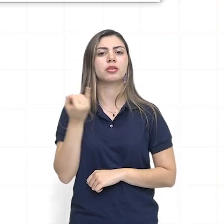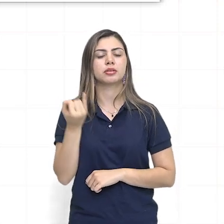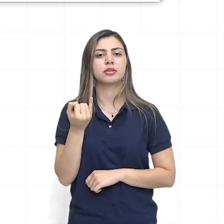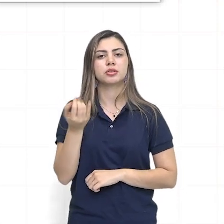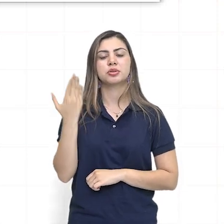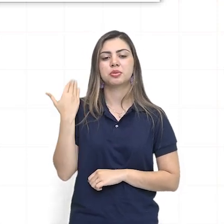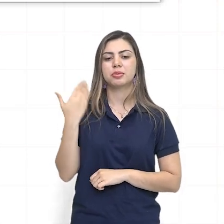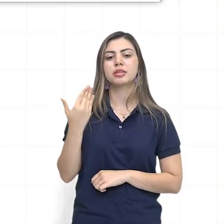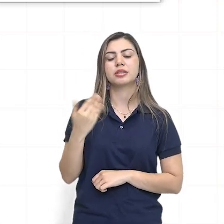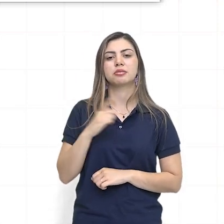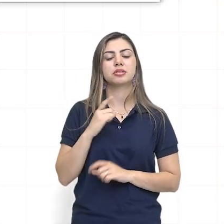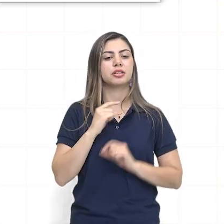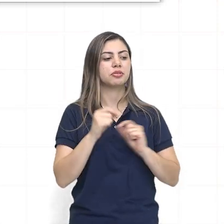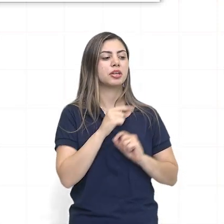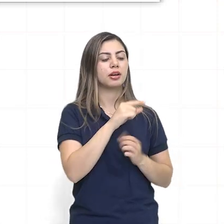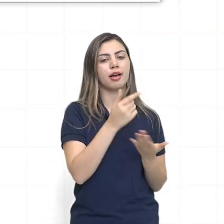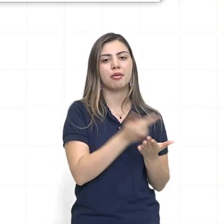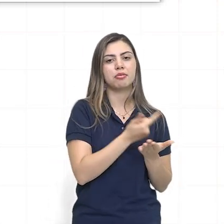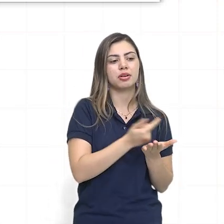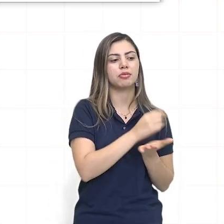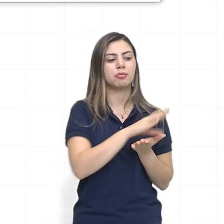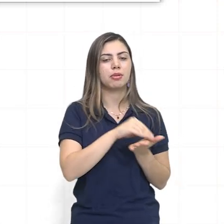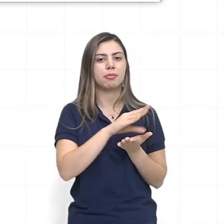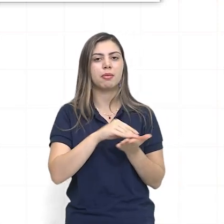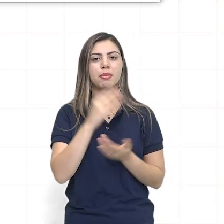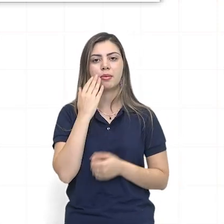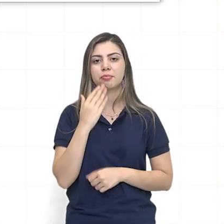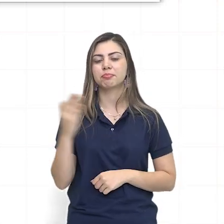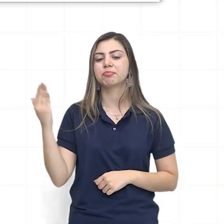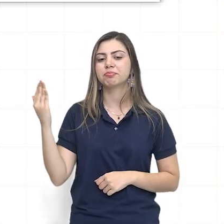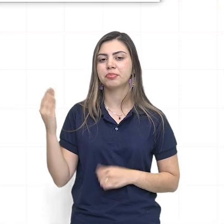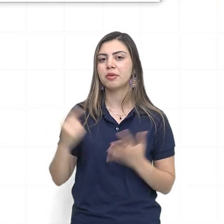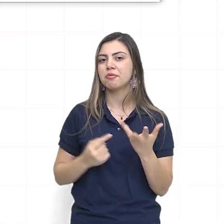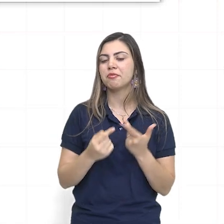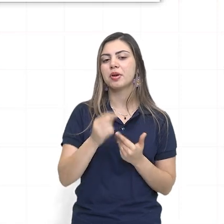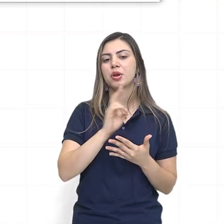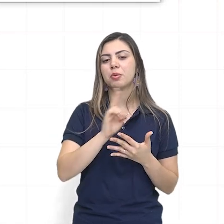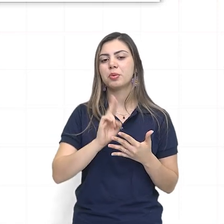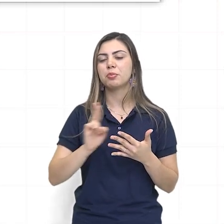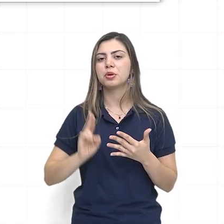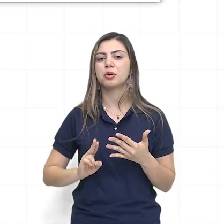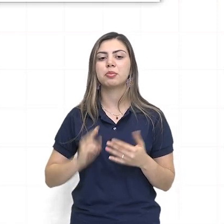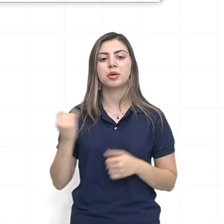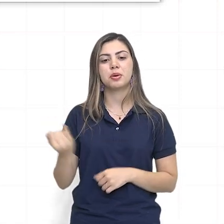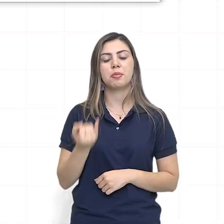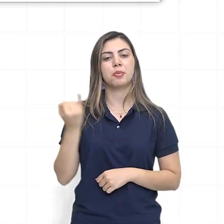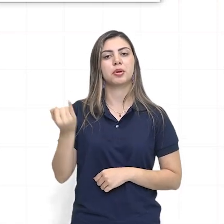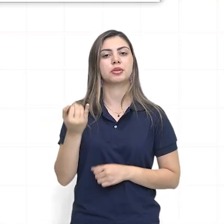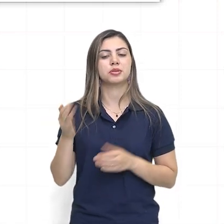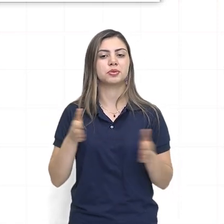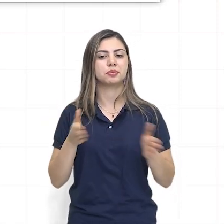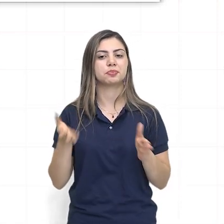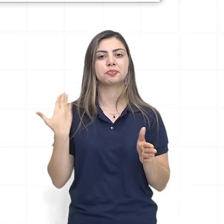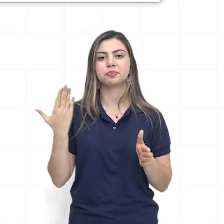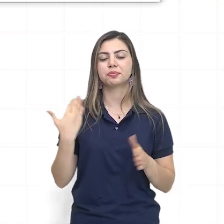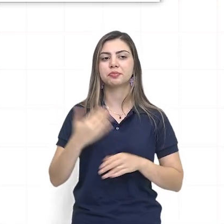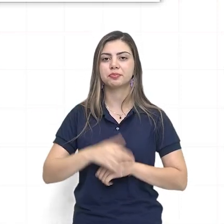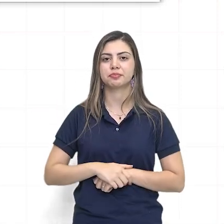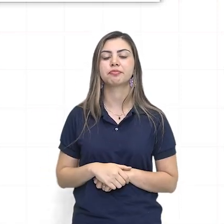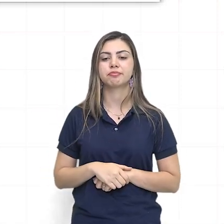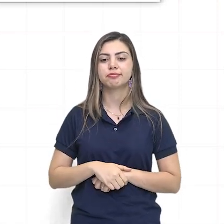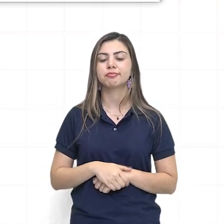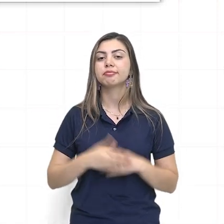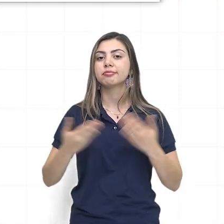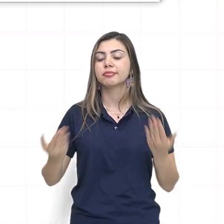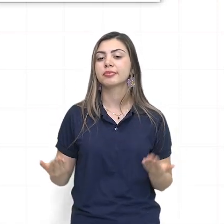Pompeu Trogo, Virgílio, Ovídio, Terêncio, Sêneca, Platão e tantos outros nomes importantes da